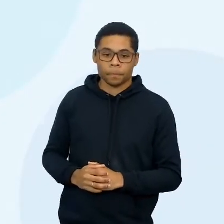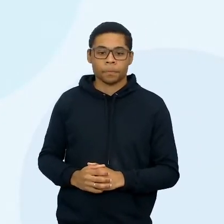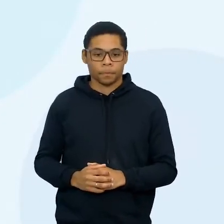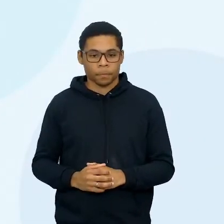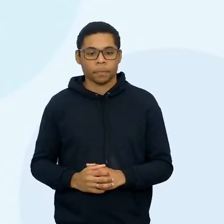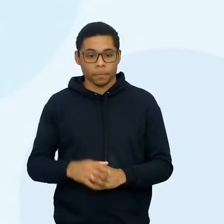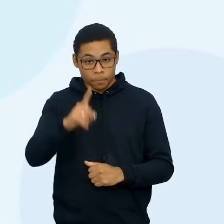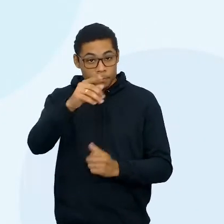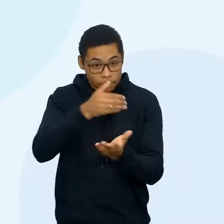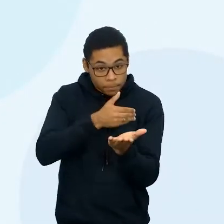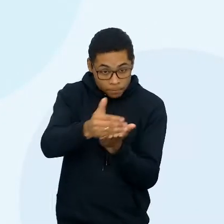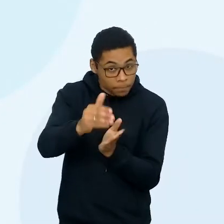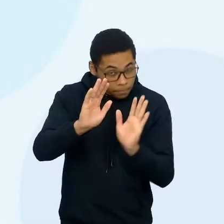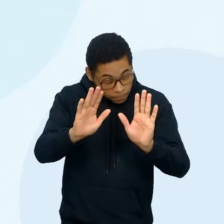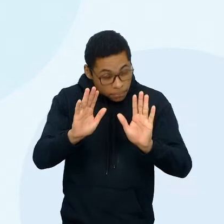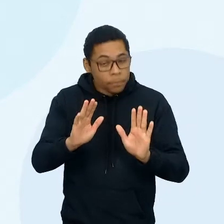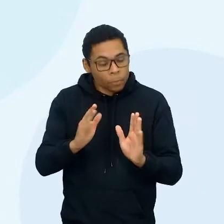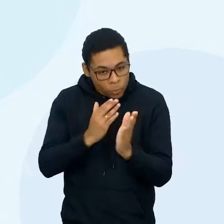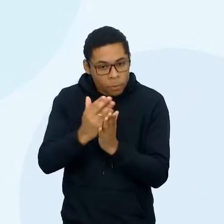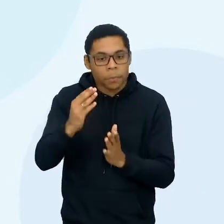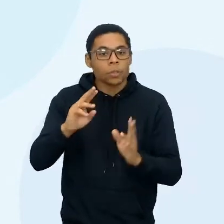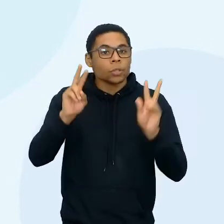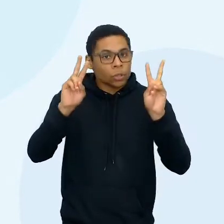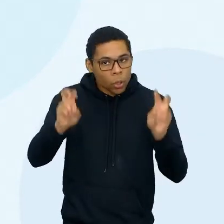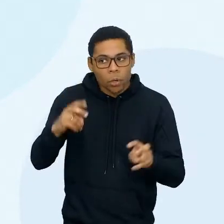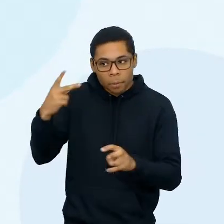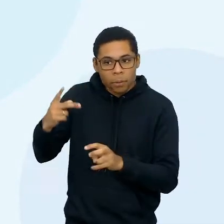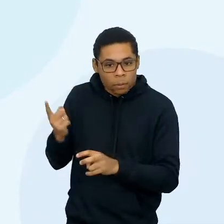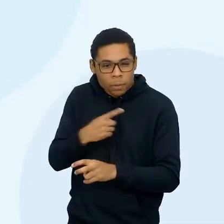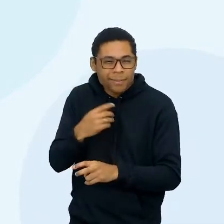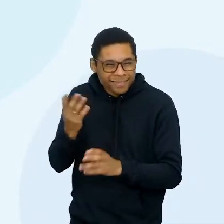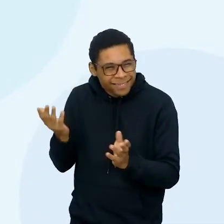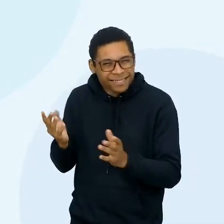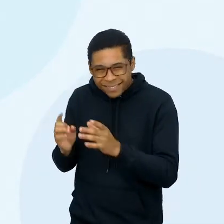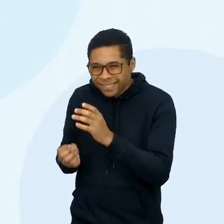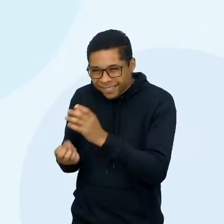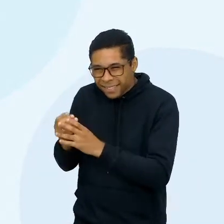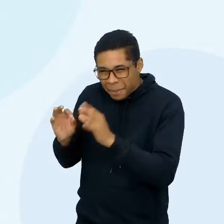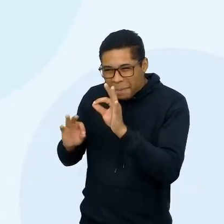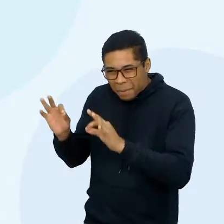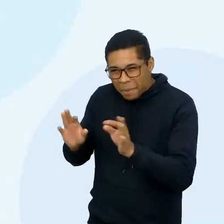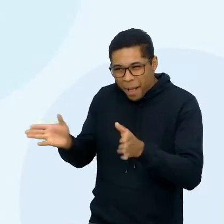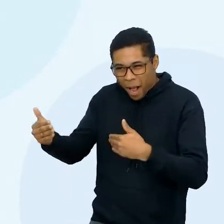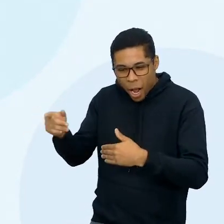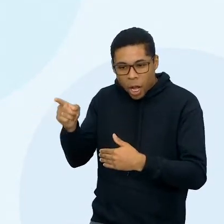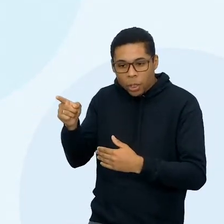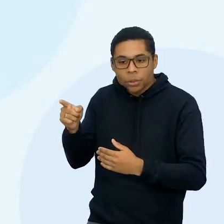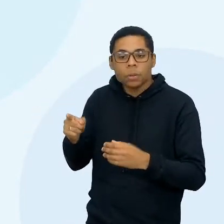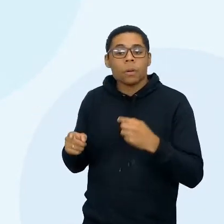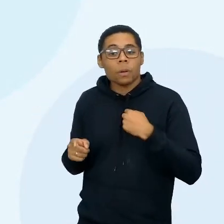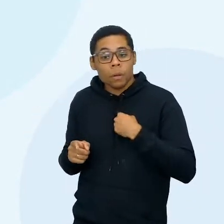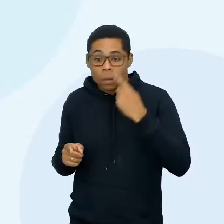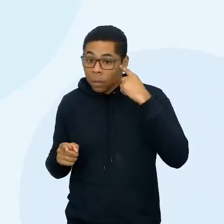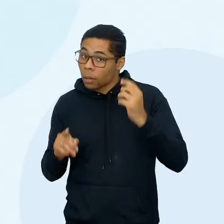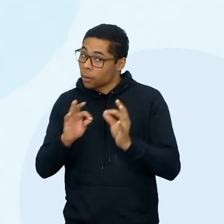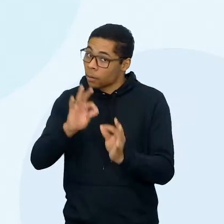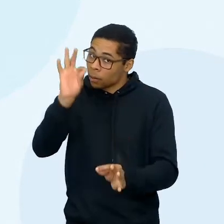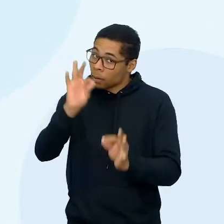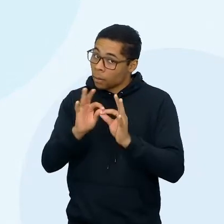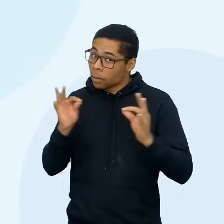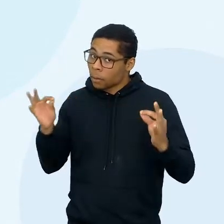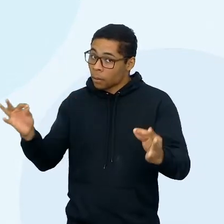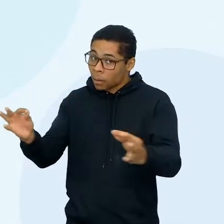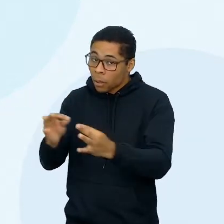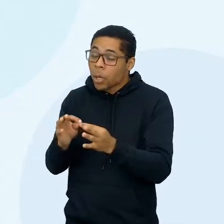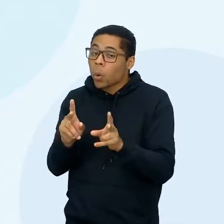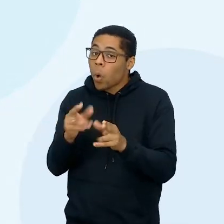Para começar, para começo de conversa, ó, em relação ao protótipo que a gente acabou de apresentar para você, eu considerei as medidas que eu peguei na aula